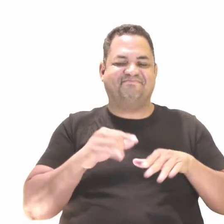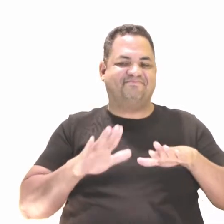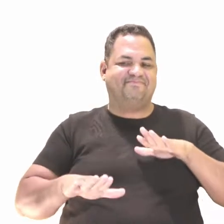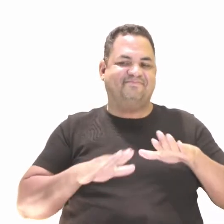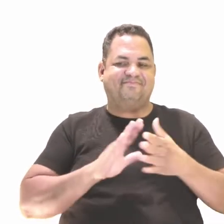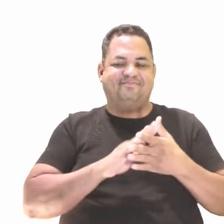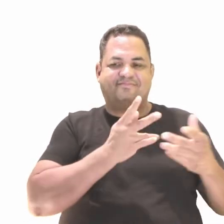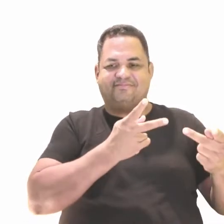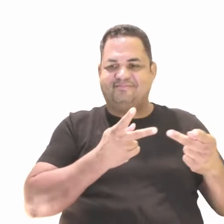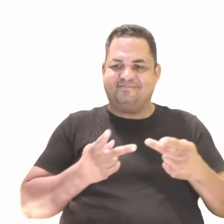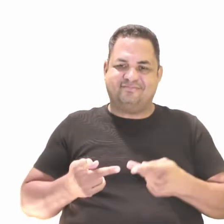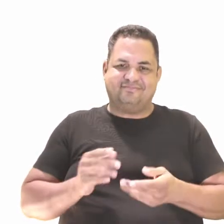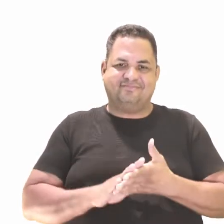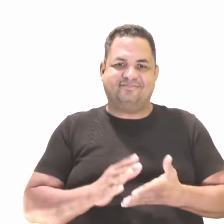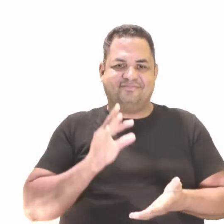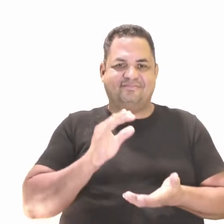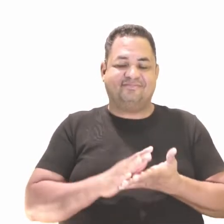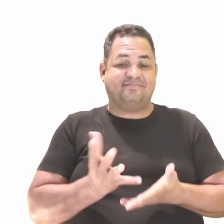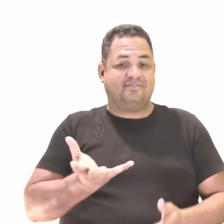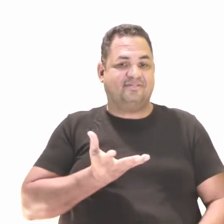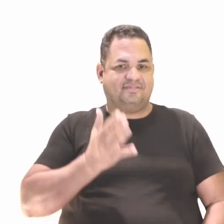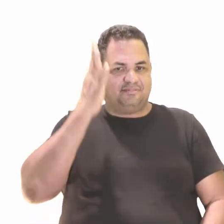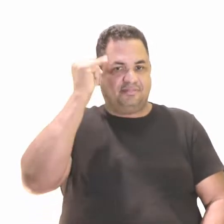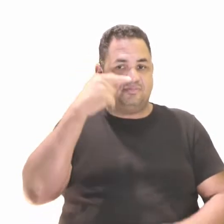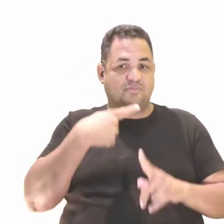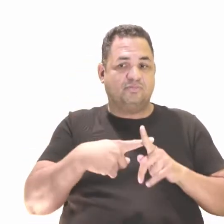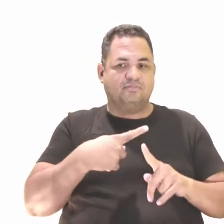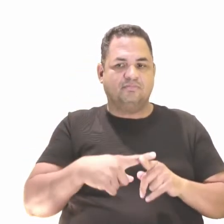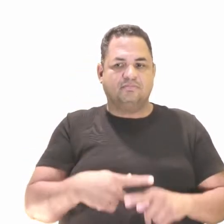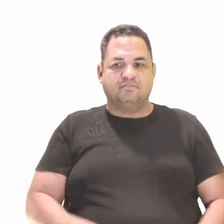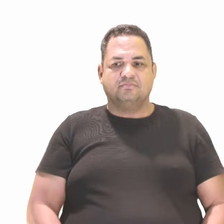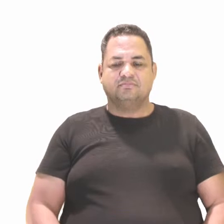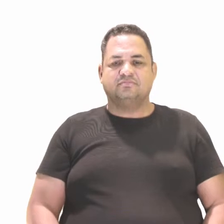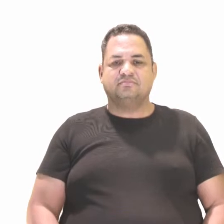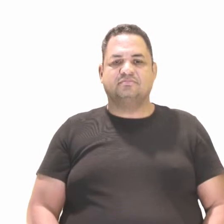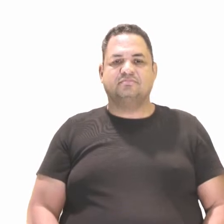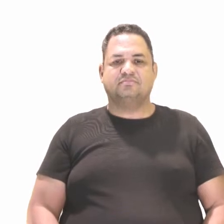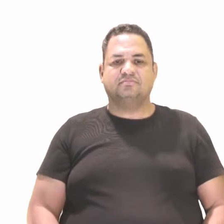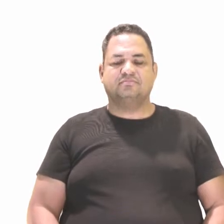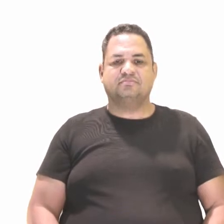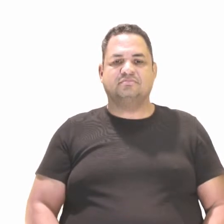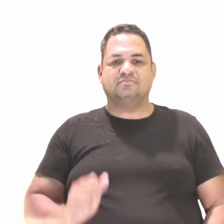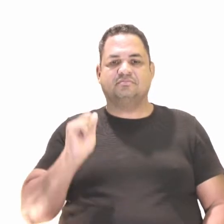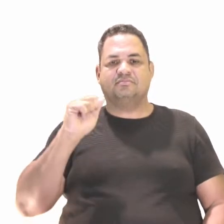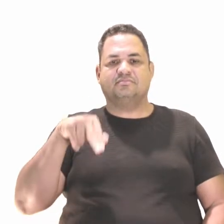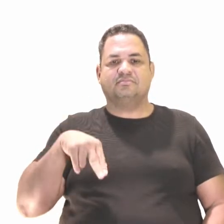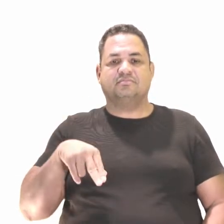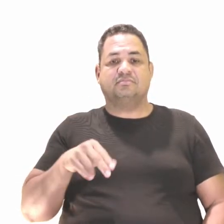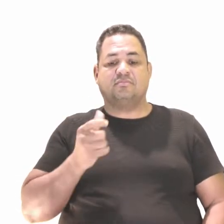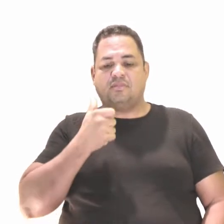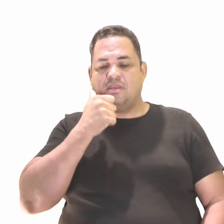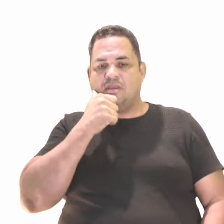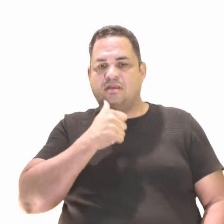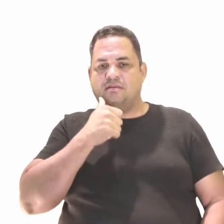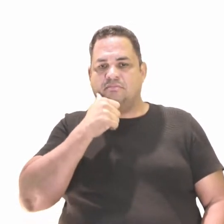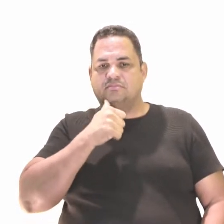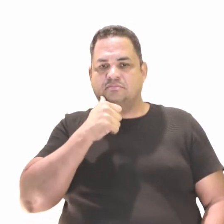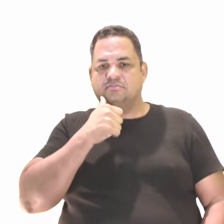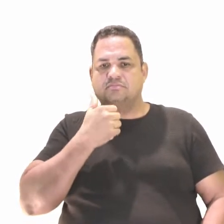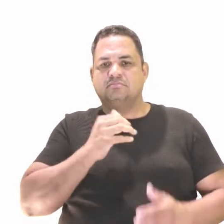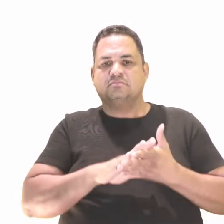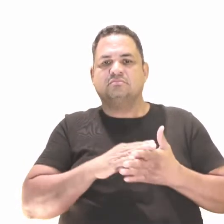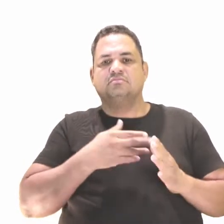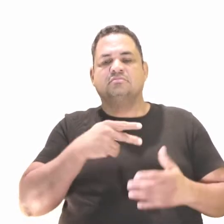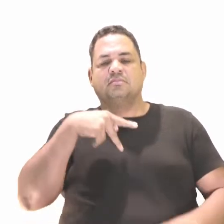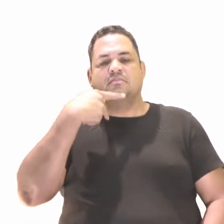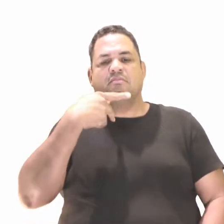convite, né, a pessoa realmente está interessada. E aí a Anne fala o seguinte, there is, olha a estrutura do there to be aqui,